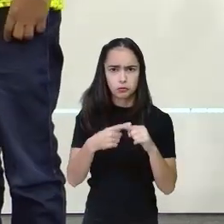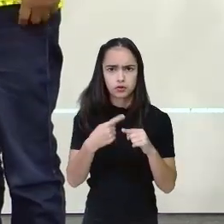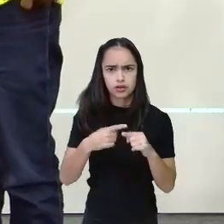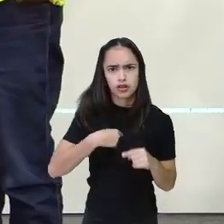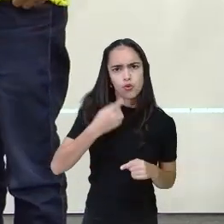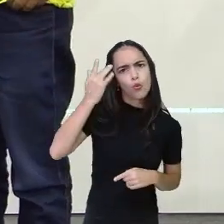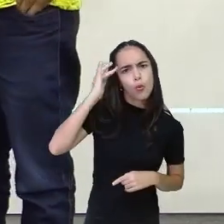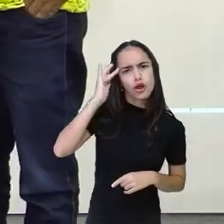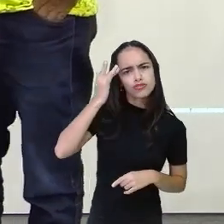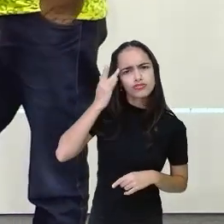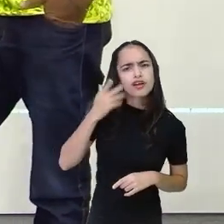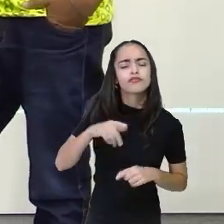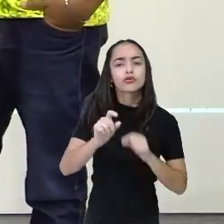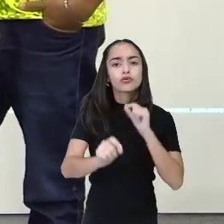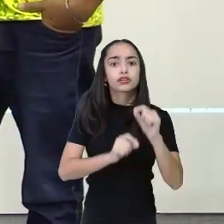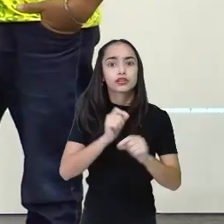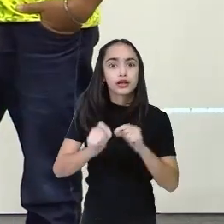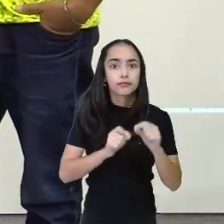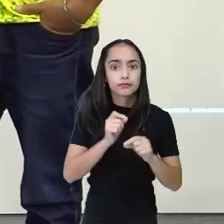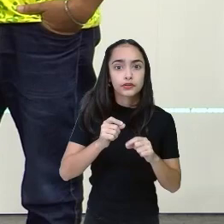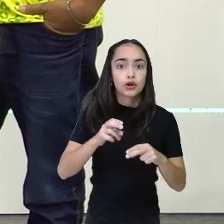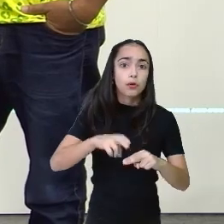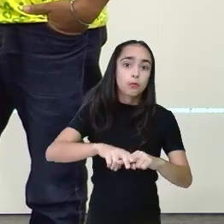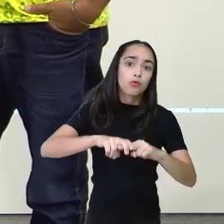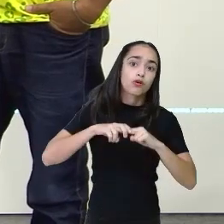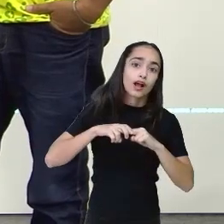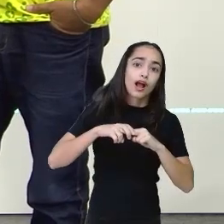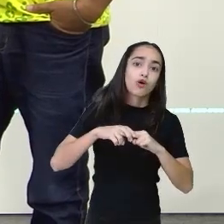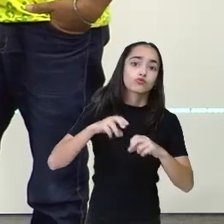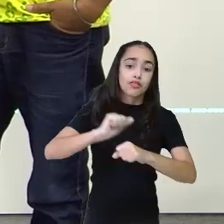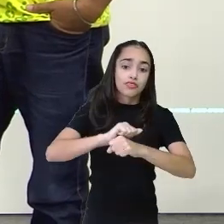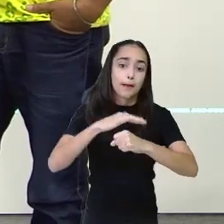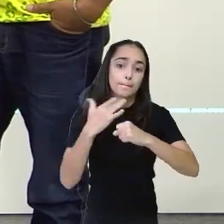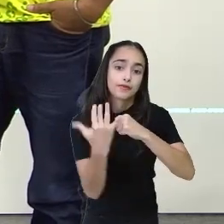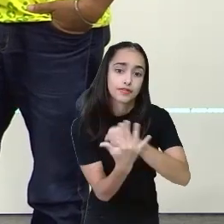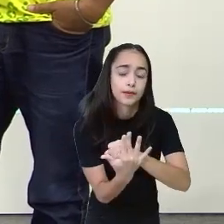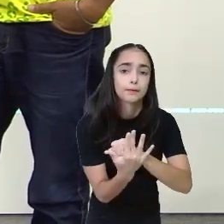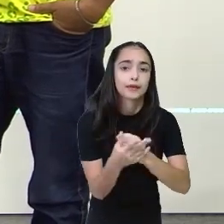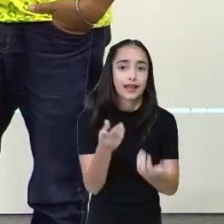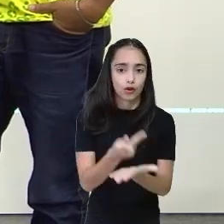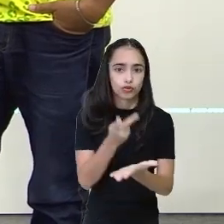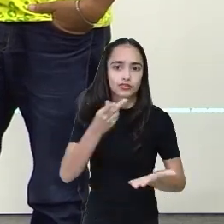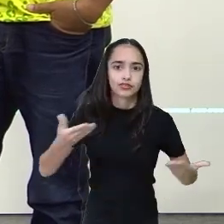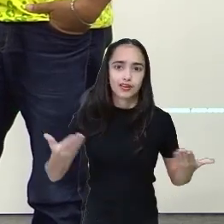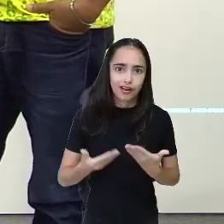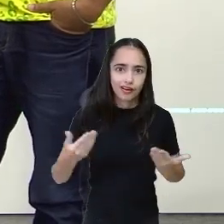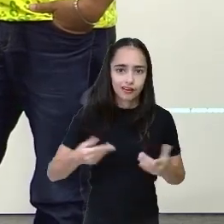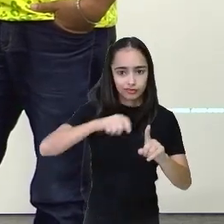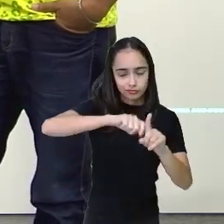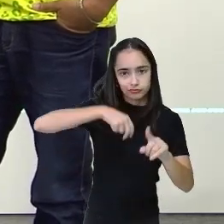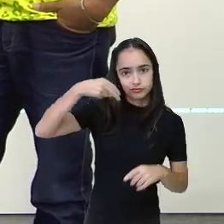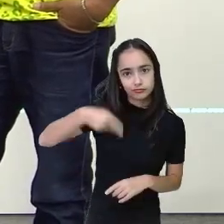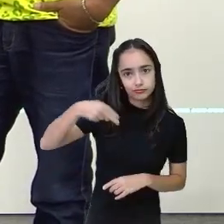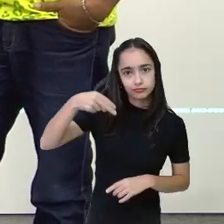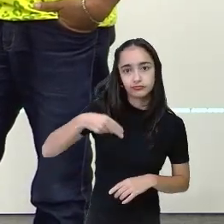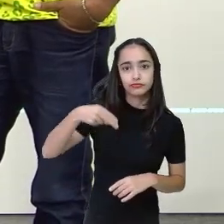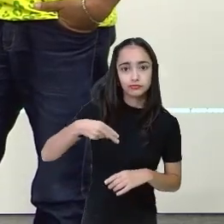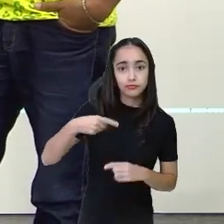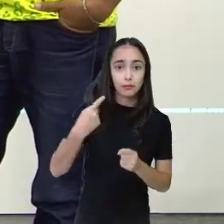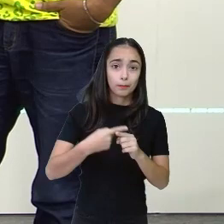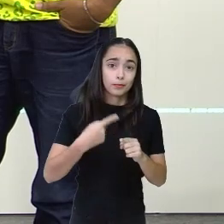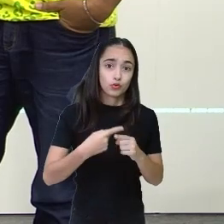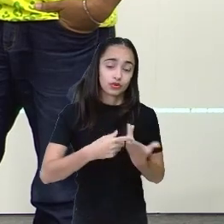sendo realizada agora em novembro por conta da pandemia. Eu imaginei isso. Será que é por conta da pandemia que em junho, julho estava um índice